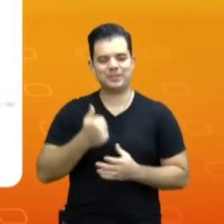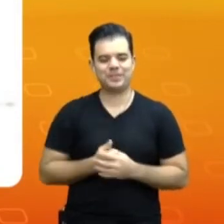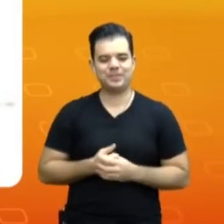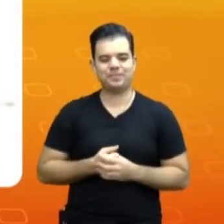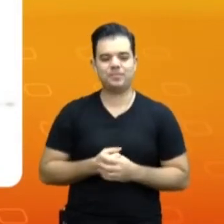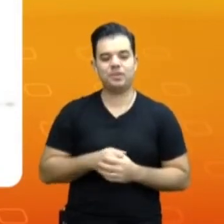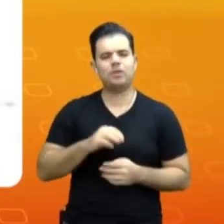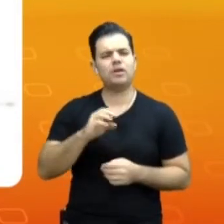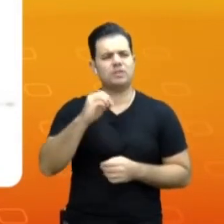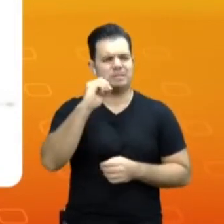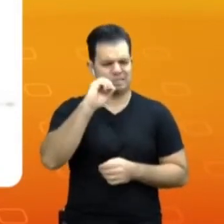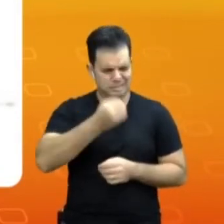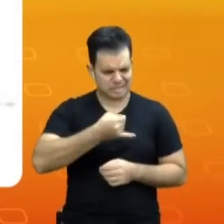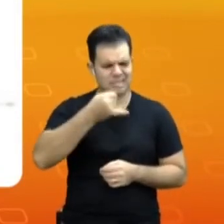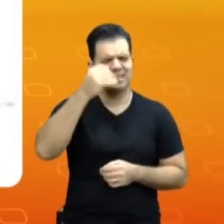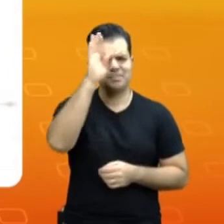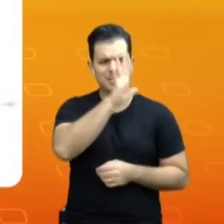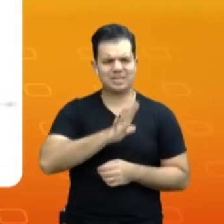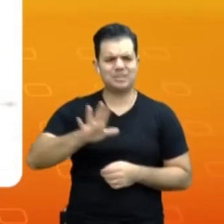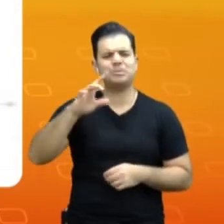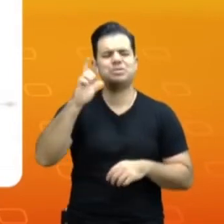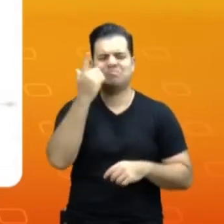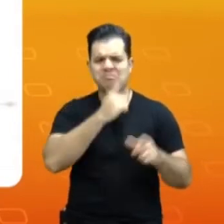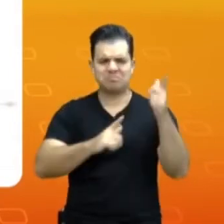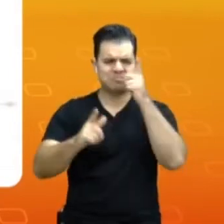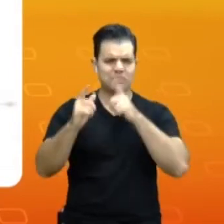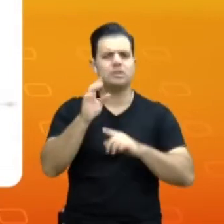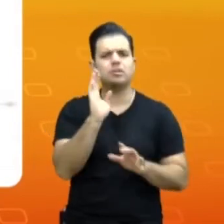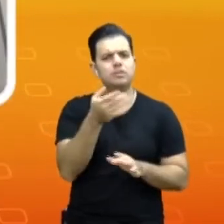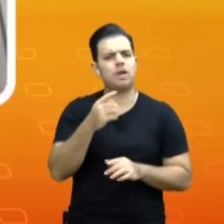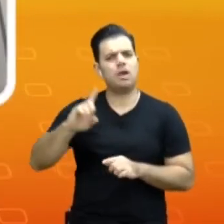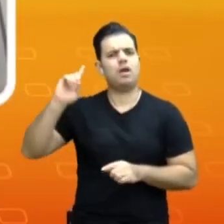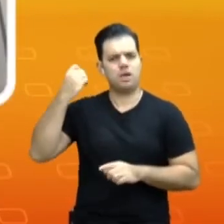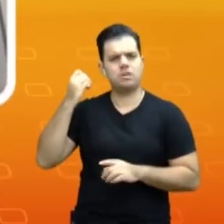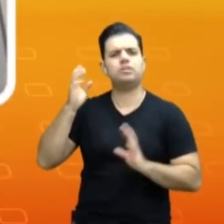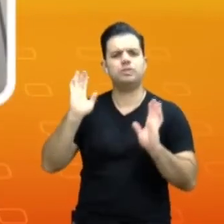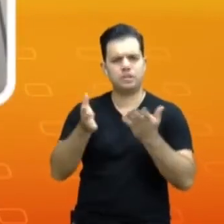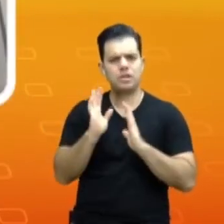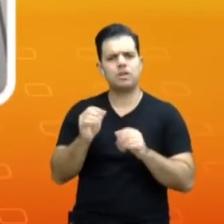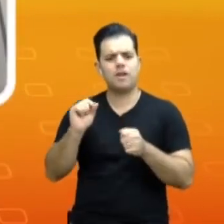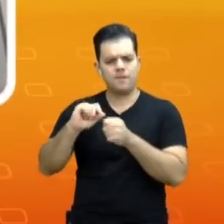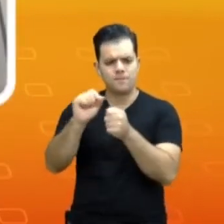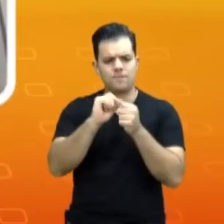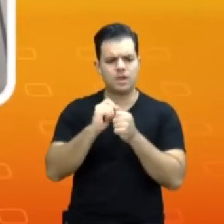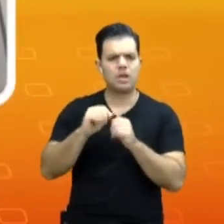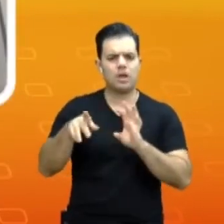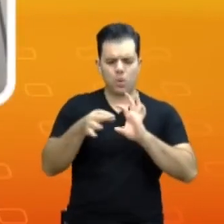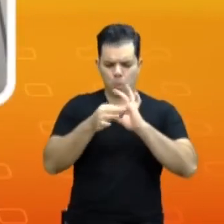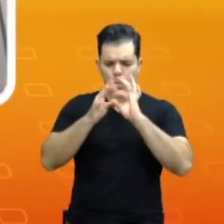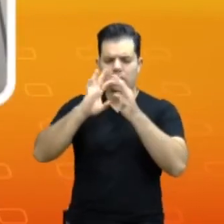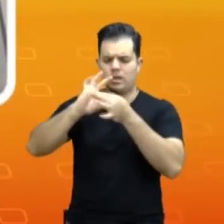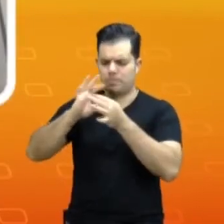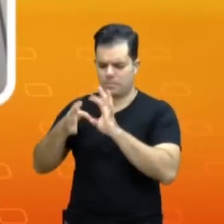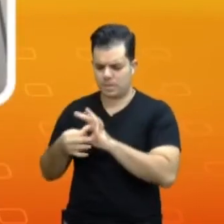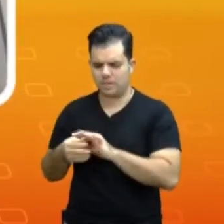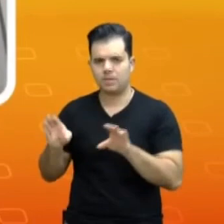Ah, acredito que sim, sem problemas. Na realidade, a gente já fez uma execução de uma Olimpíada, de uma Copa. Até a